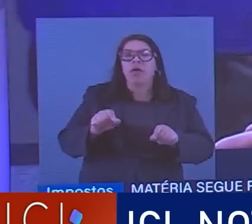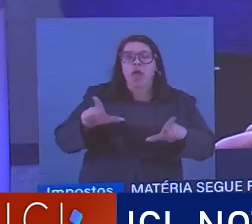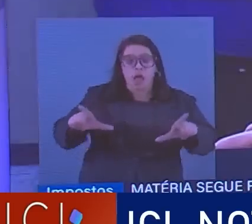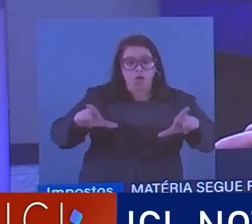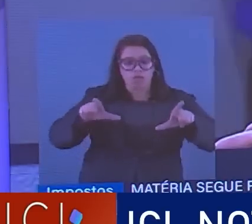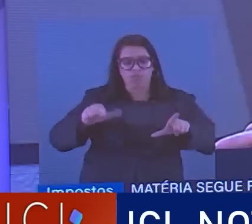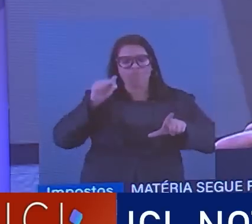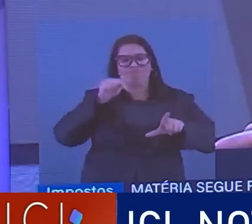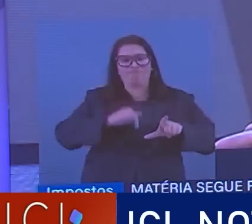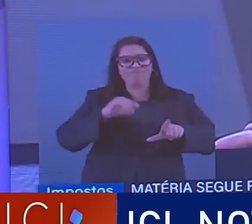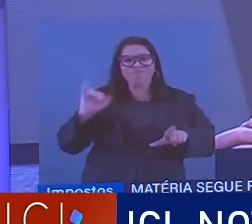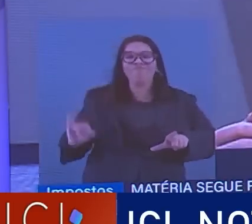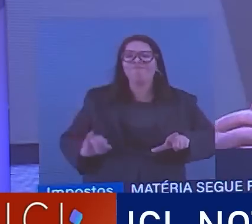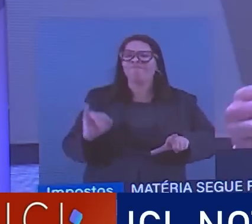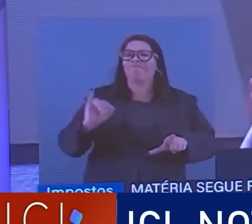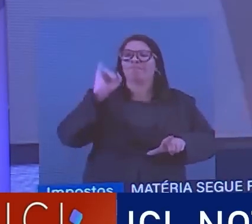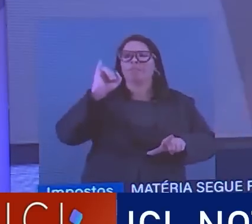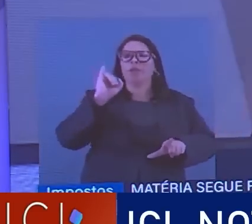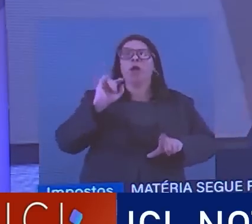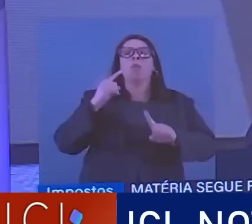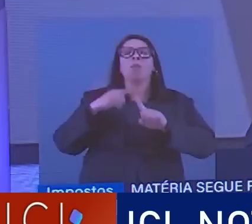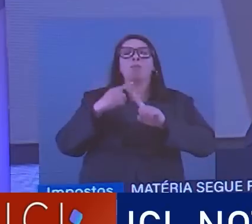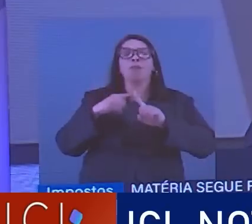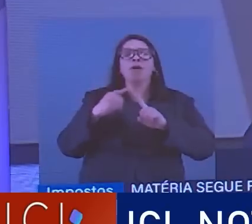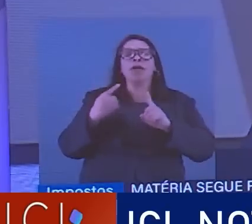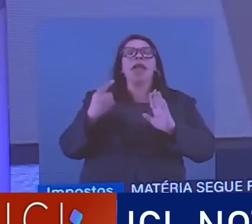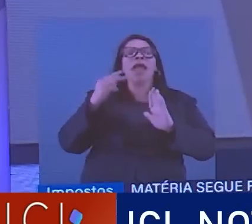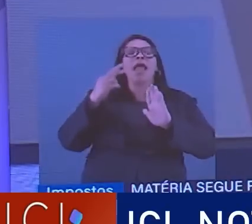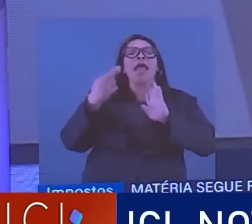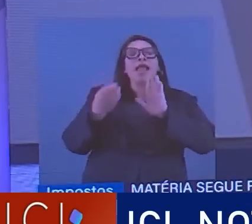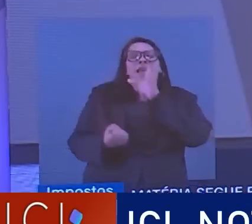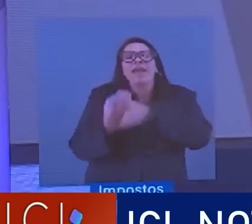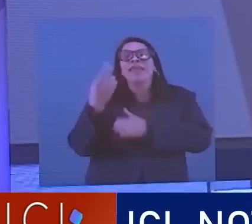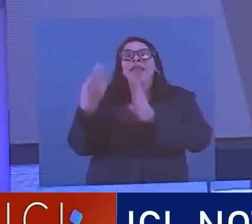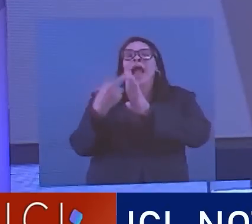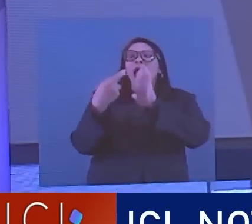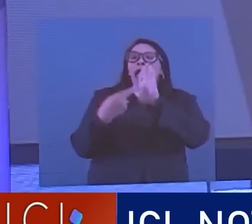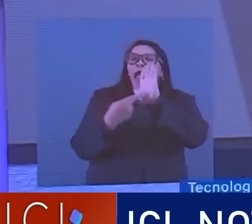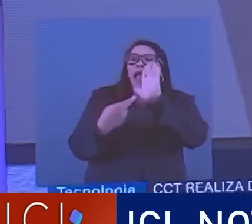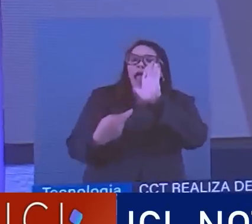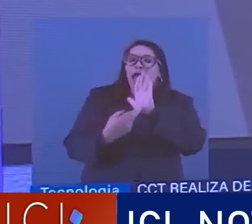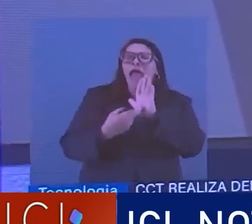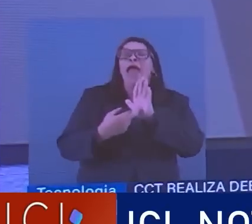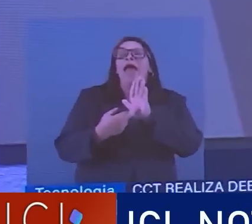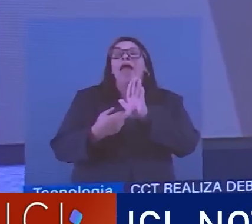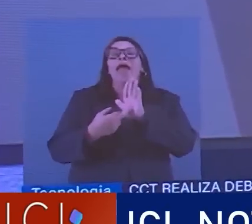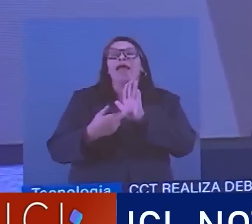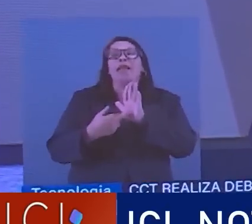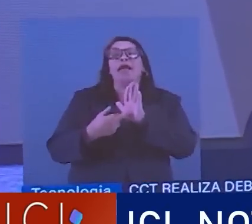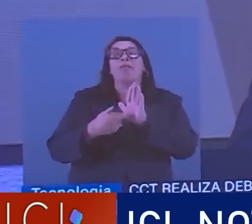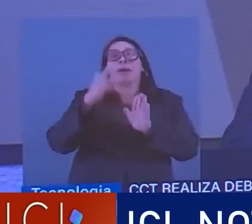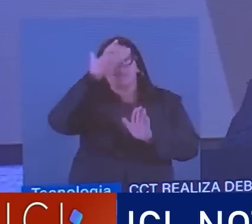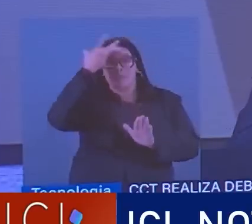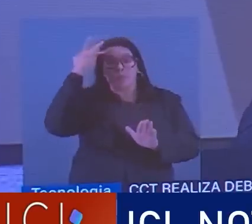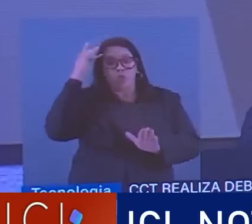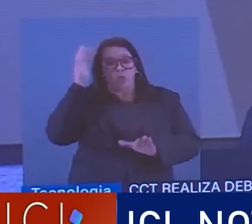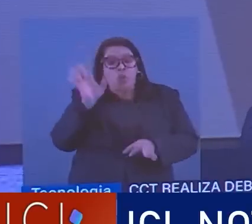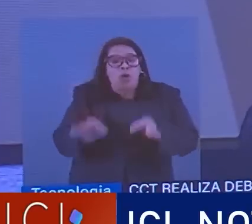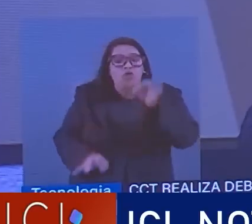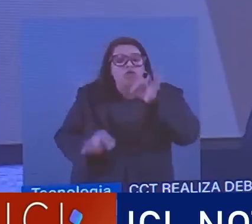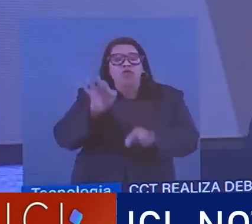andar, que é onde fica o nosso estúdio, tem um quadro, que é uma fotografia que eu tirei lá, na comunidade de